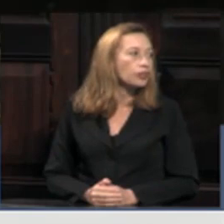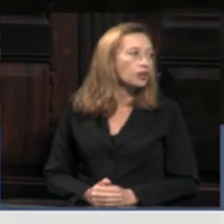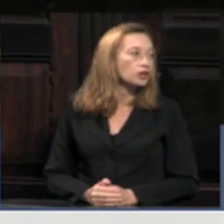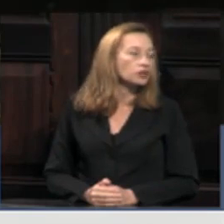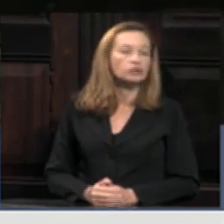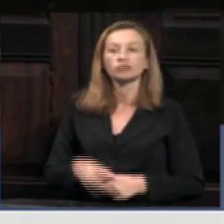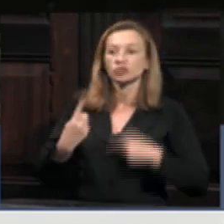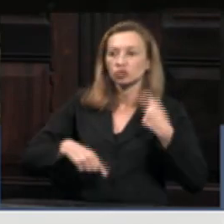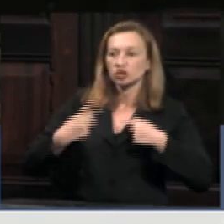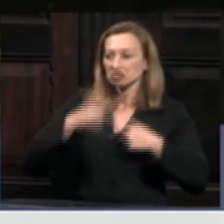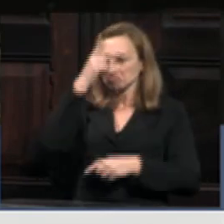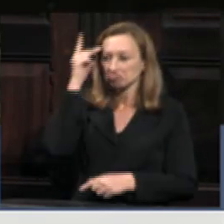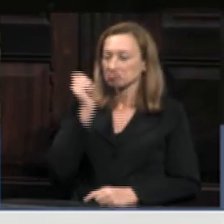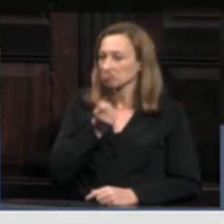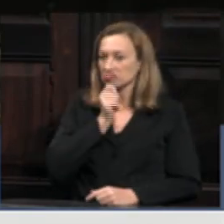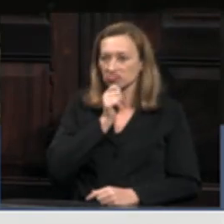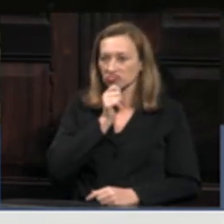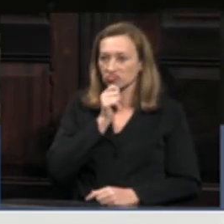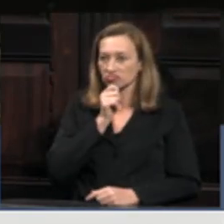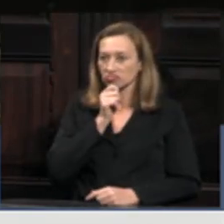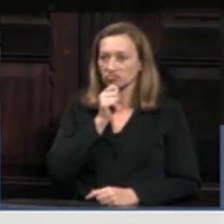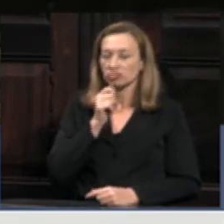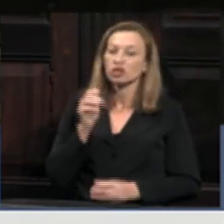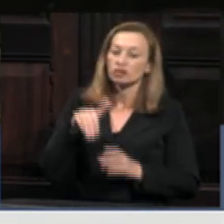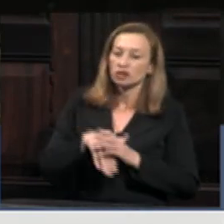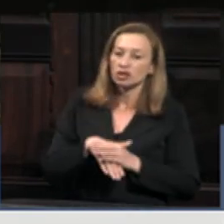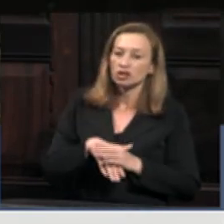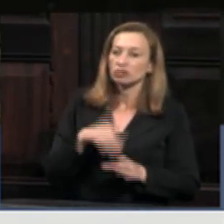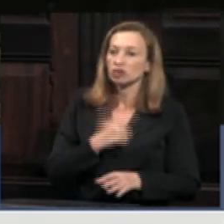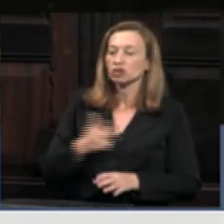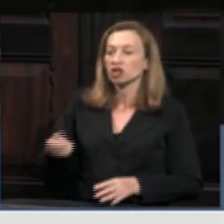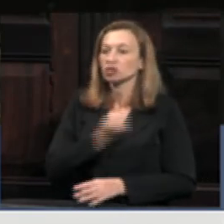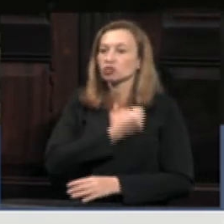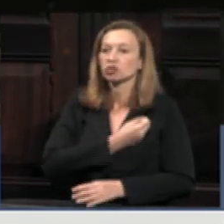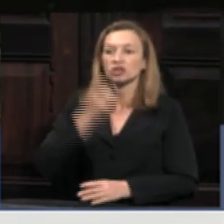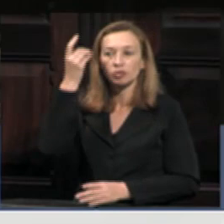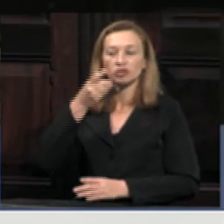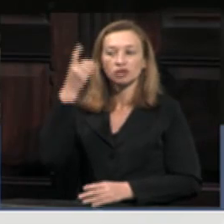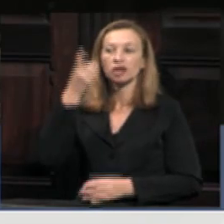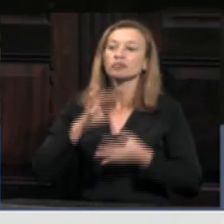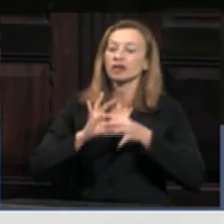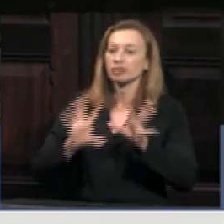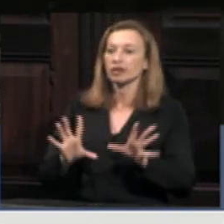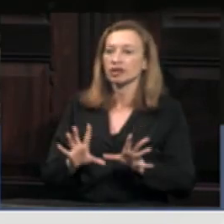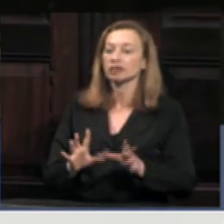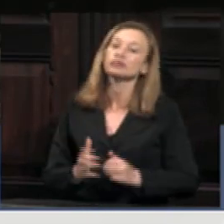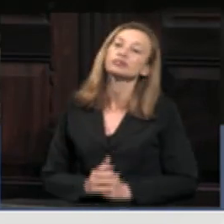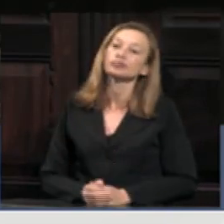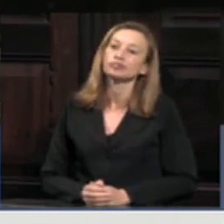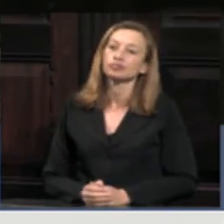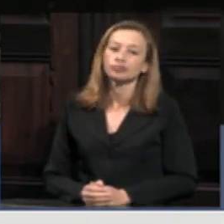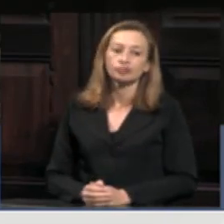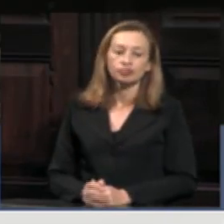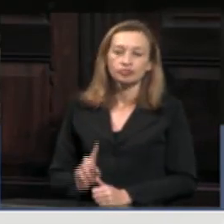coloco em discussão. Não havendo quem queira discutir, coloco em votação. Fica adiada a votação por falta de quórum.